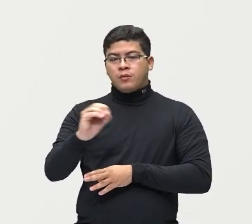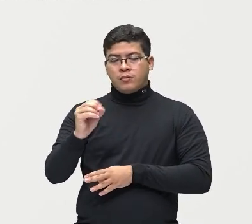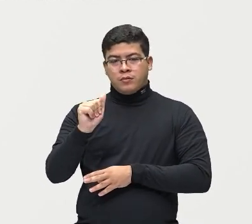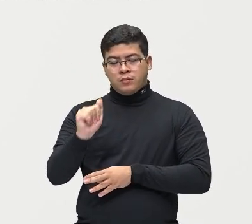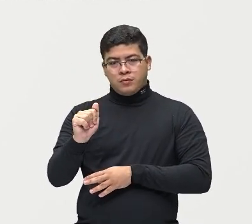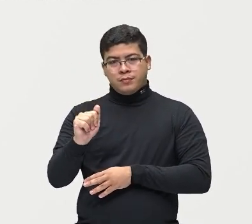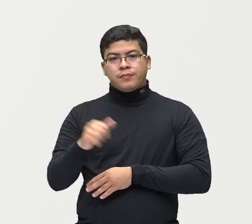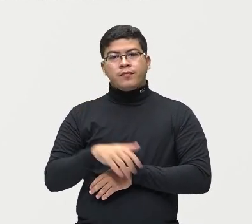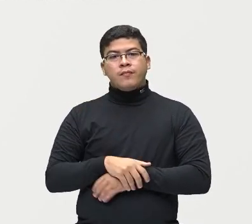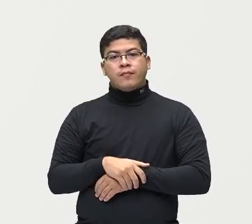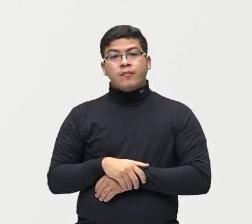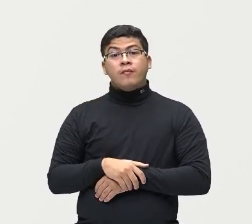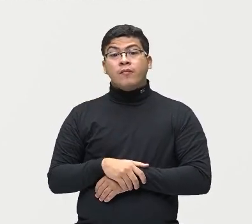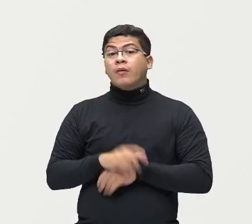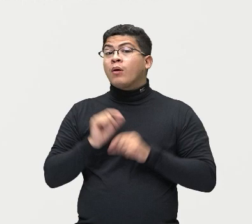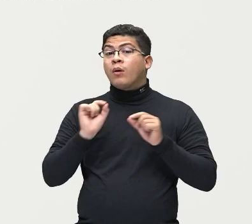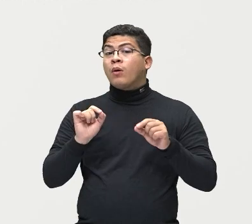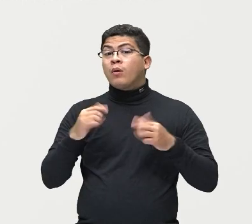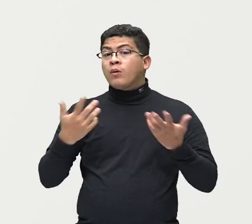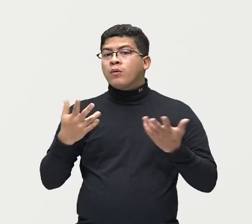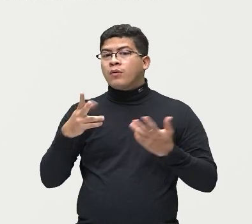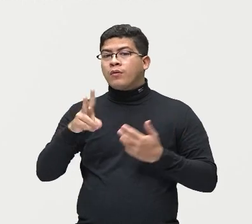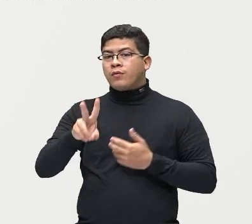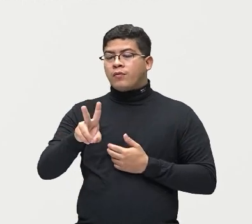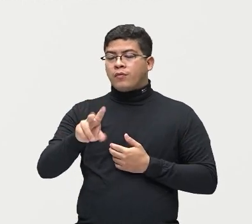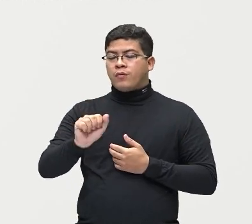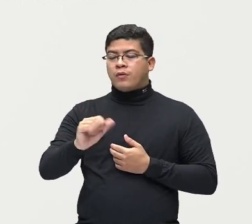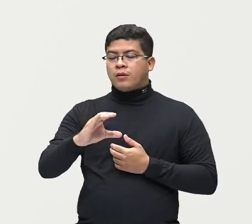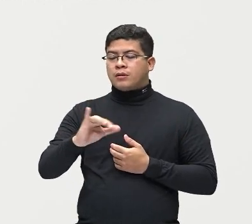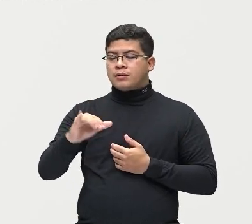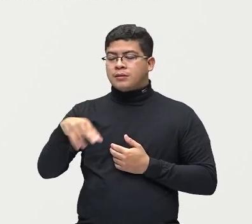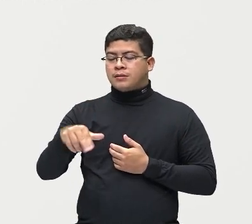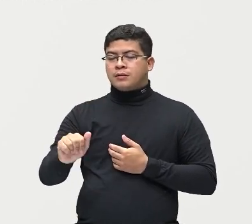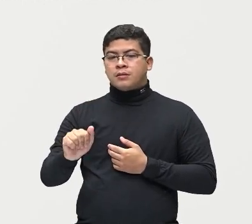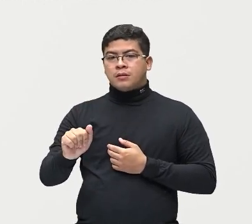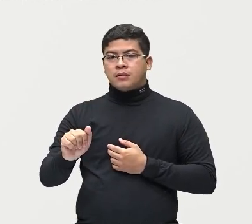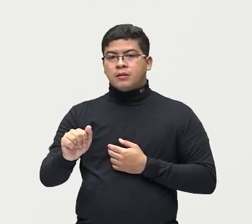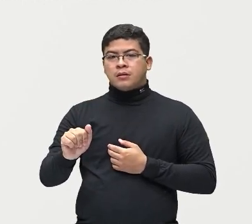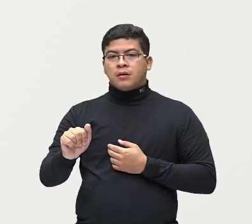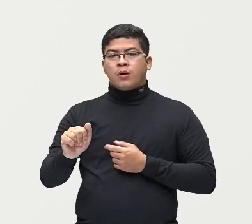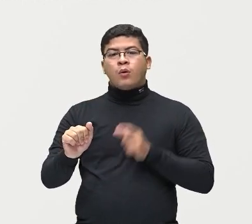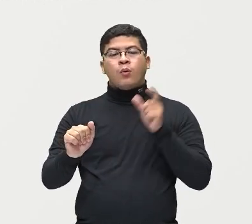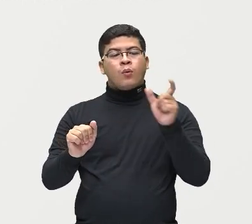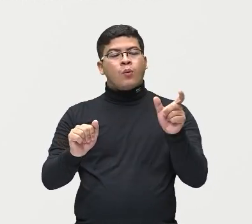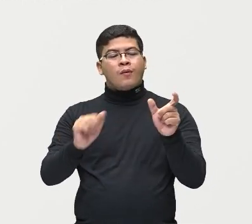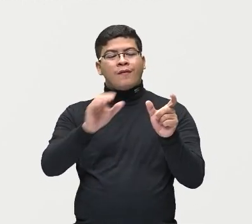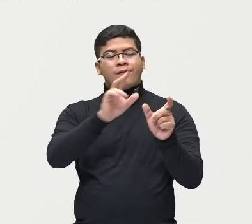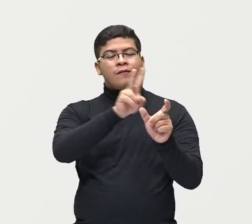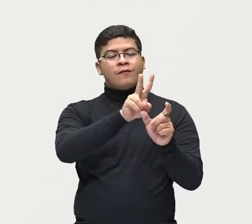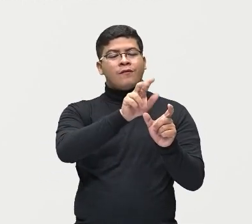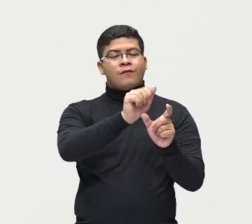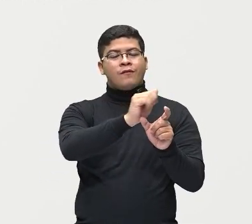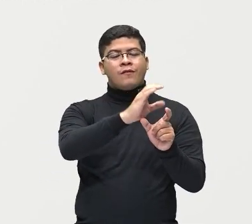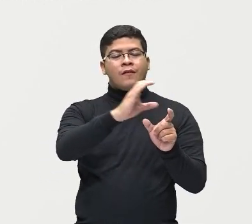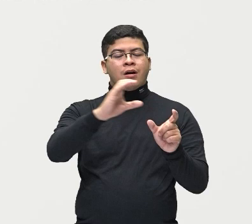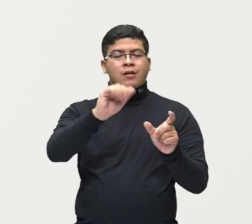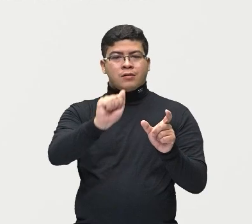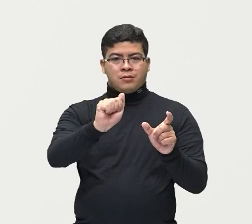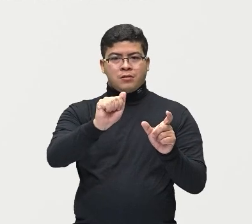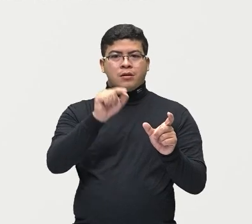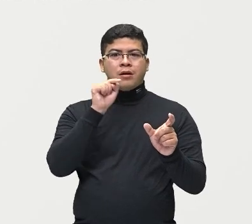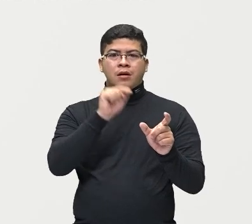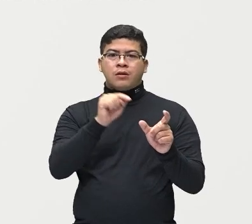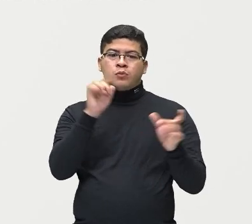E por isso que ela recebeu o nome vacina, que vem do latim vaca, né? Porque a gente já sabe aí que existe